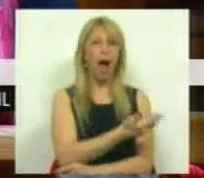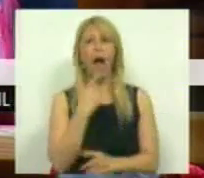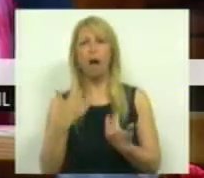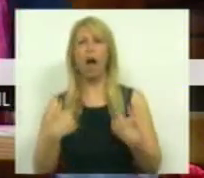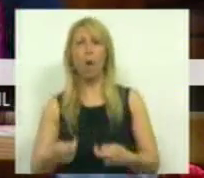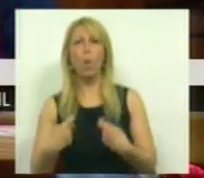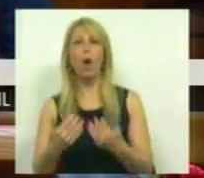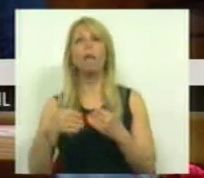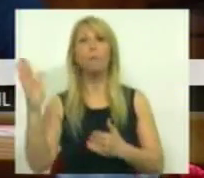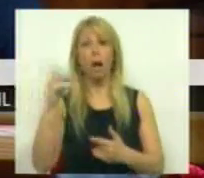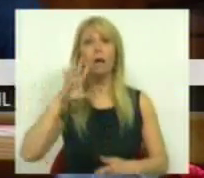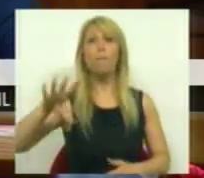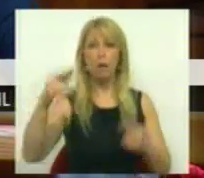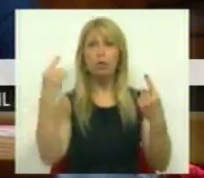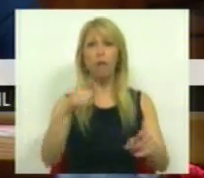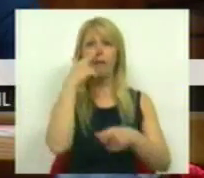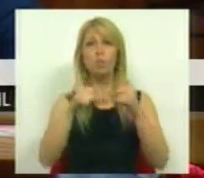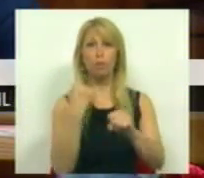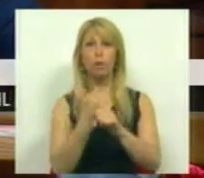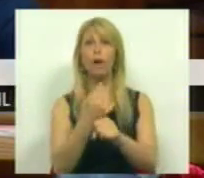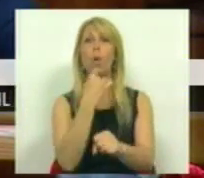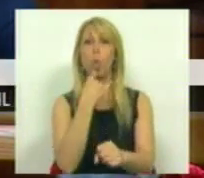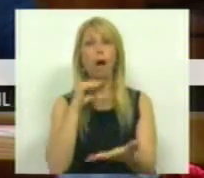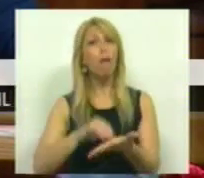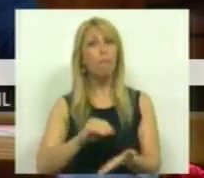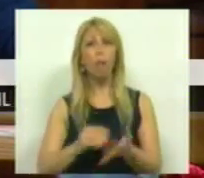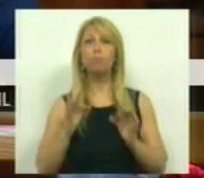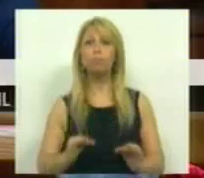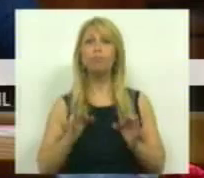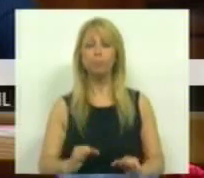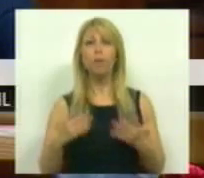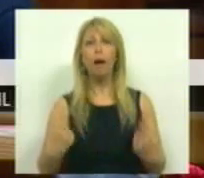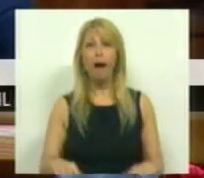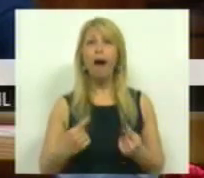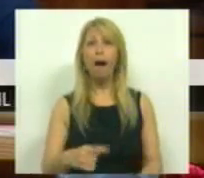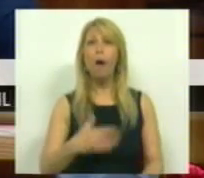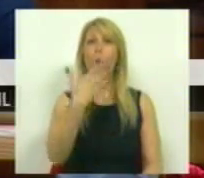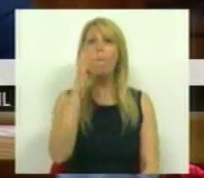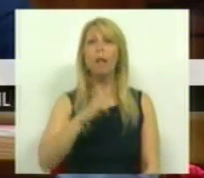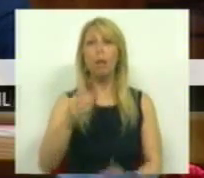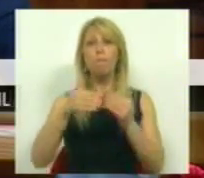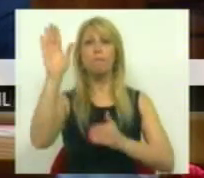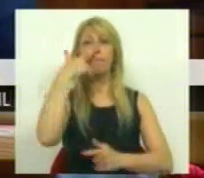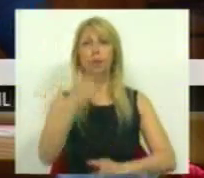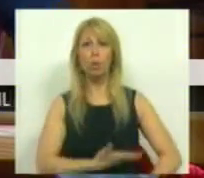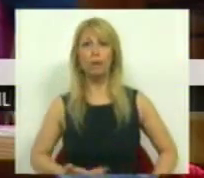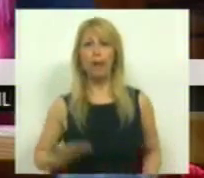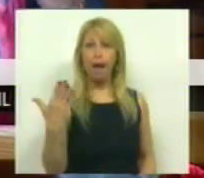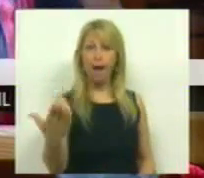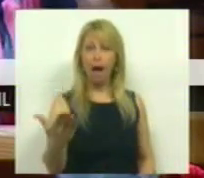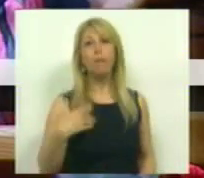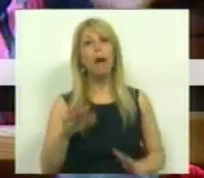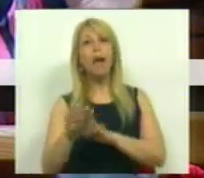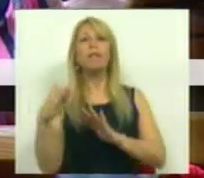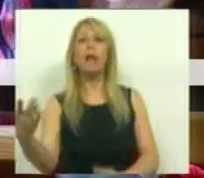que há quem trabalhe e seja absolutamente pobre e em que há mais de 1 milhão de desempregados. Persiste a direita que o Estado